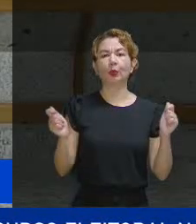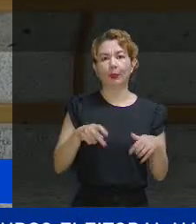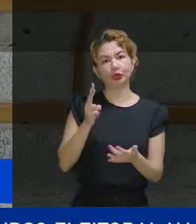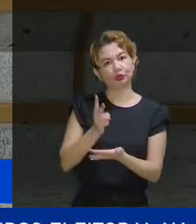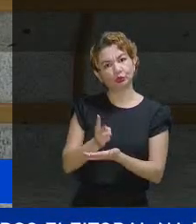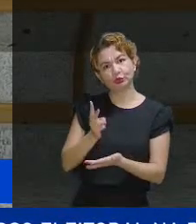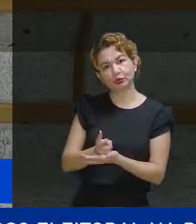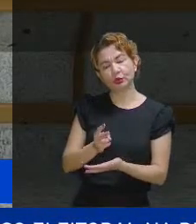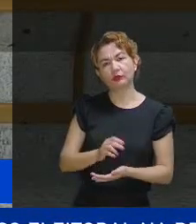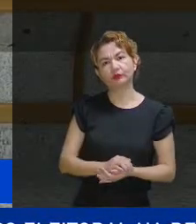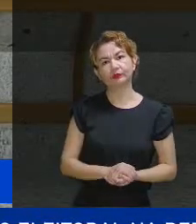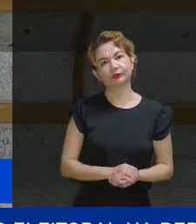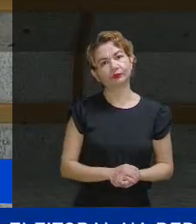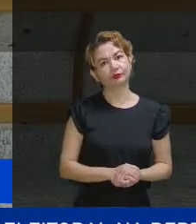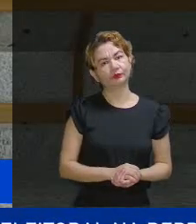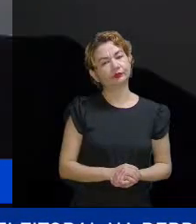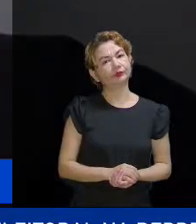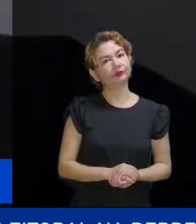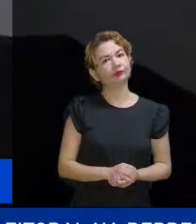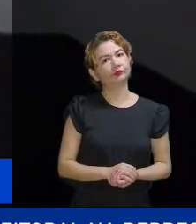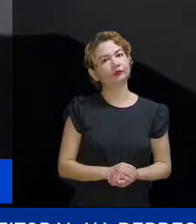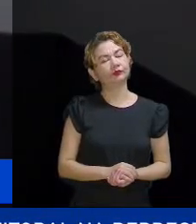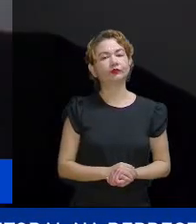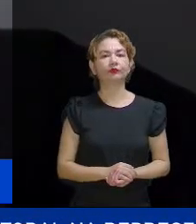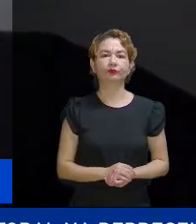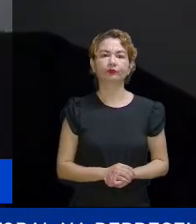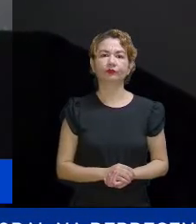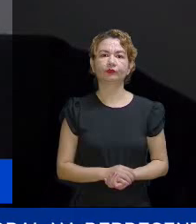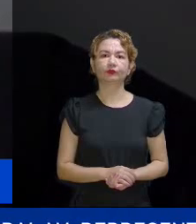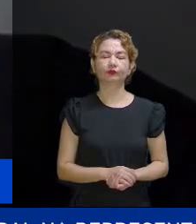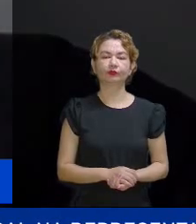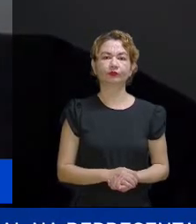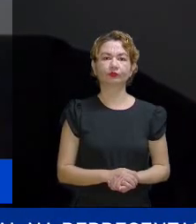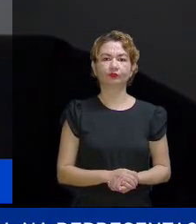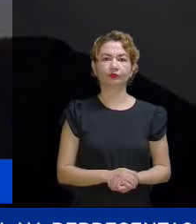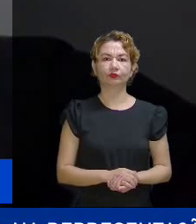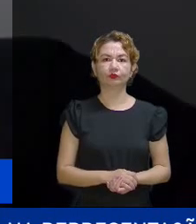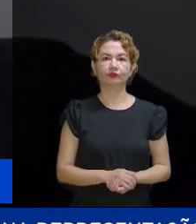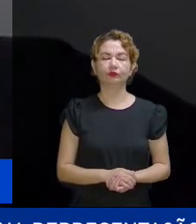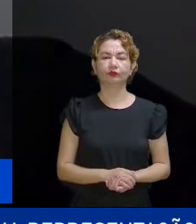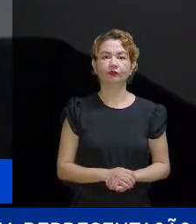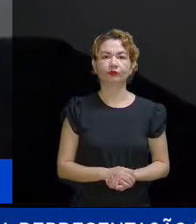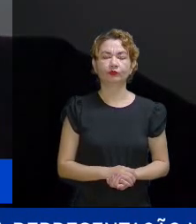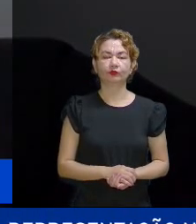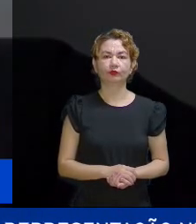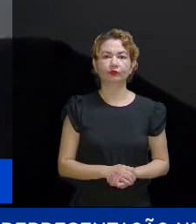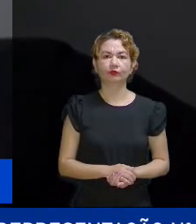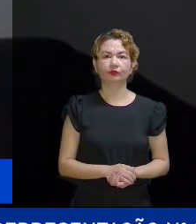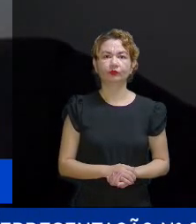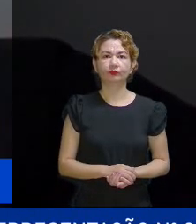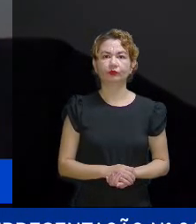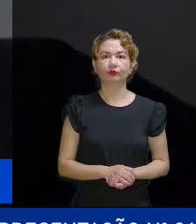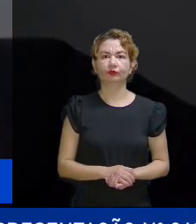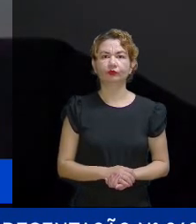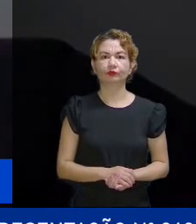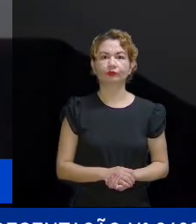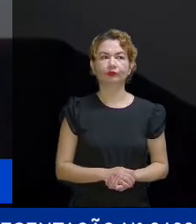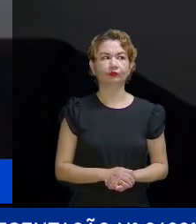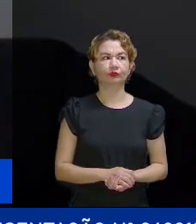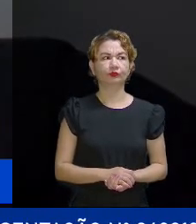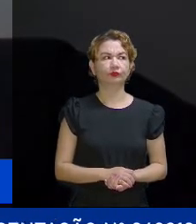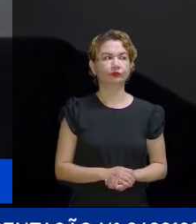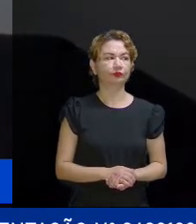prosseguir. Senhor presidente, eminente pares, inicialmente... Em ambiente virtual, o juiz Rivaldo